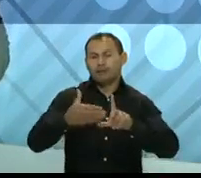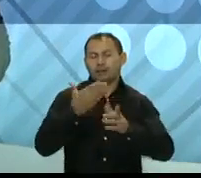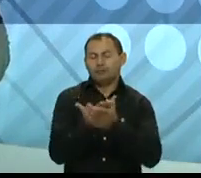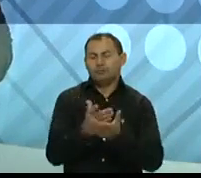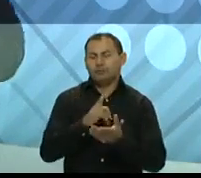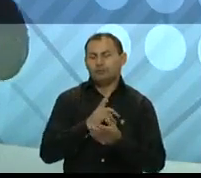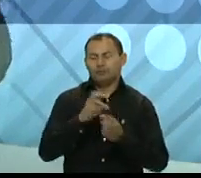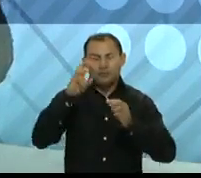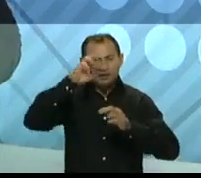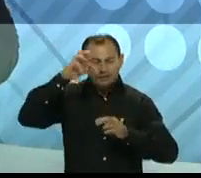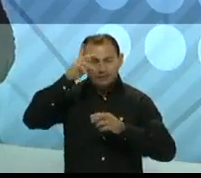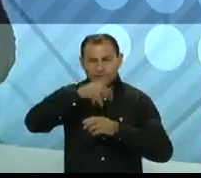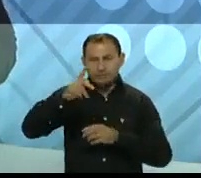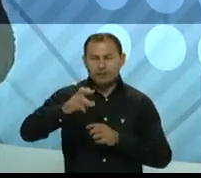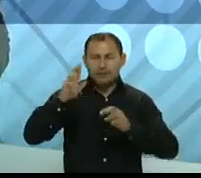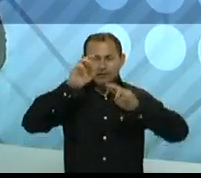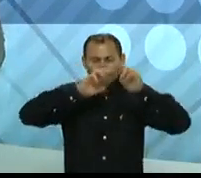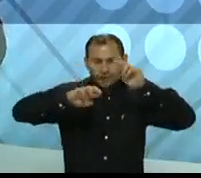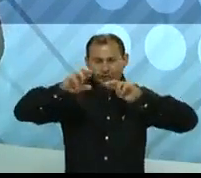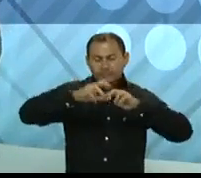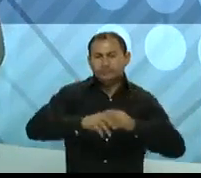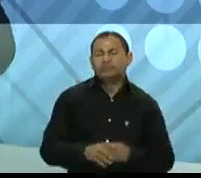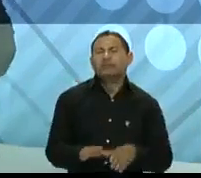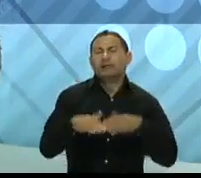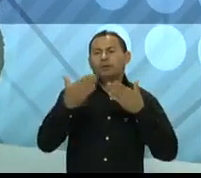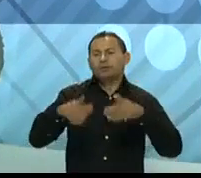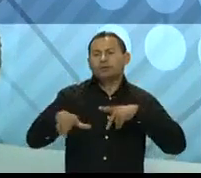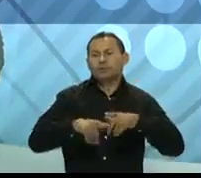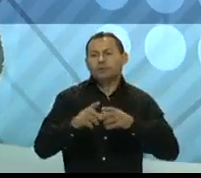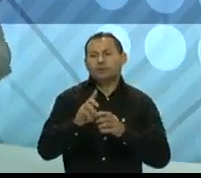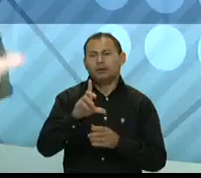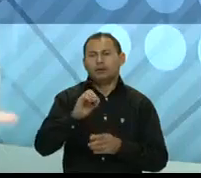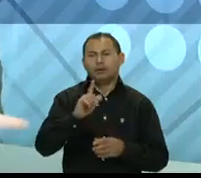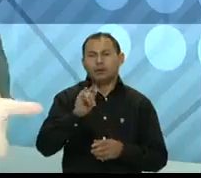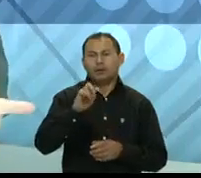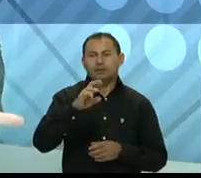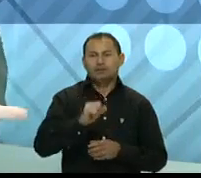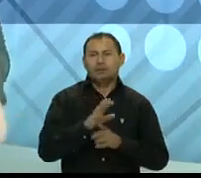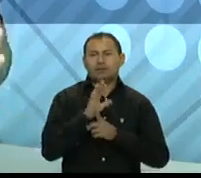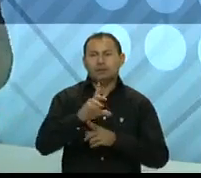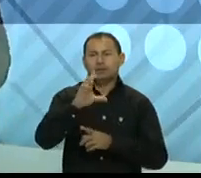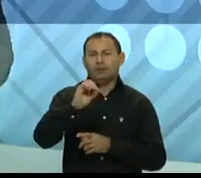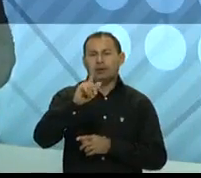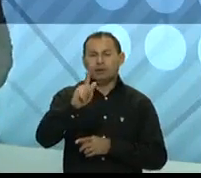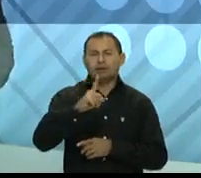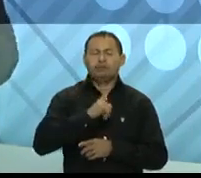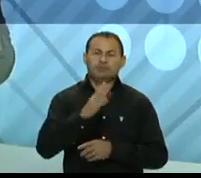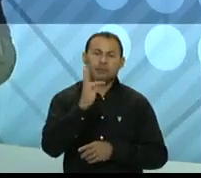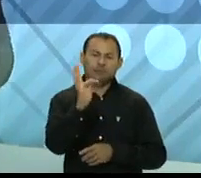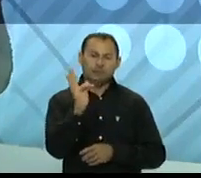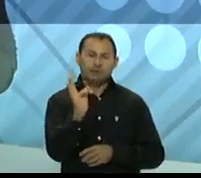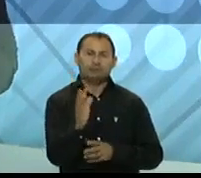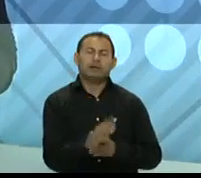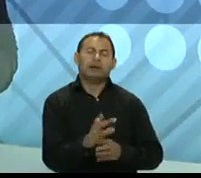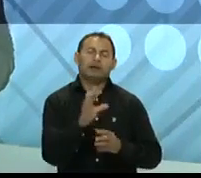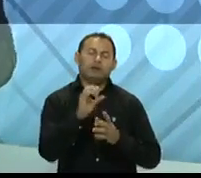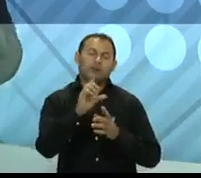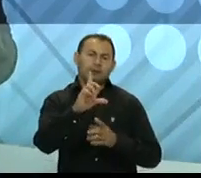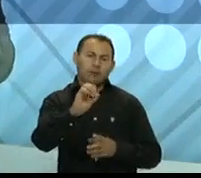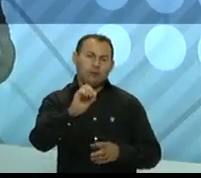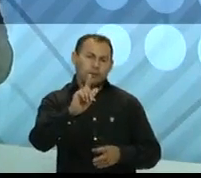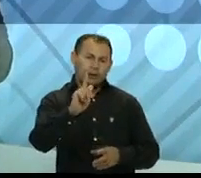você teve revisão com a professora Mariane. Então, quando a gente vai trabalhar de logaritmo, é que vai aparecer o log e a gente tem uma função